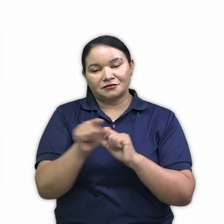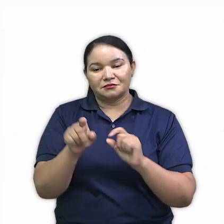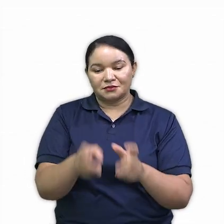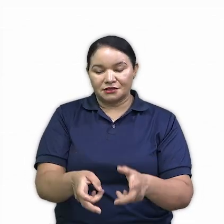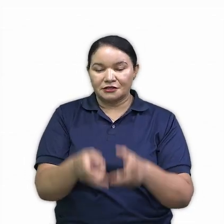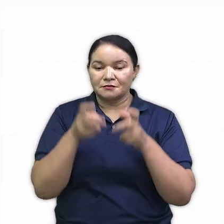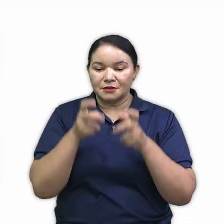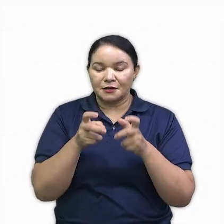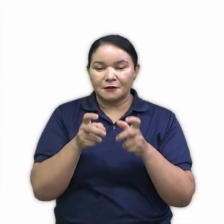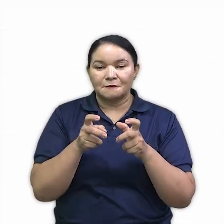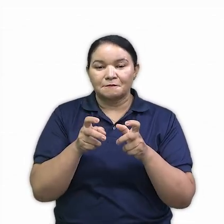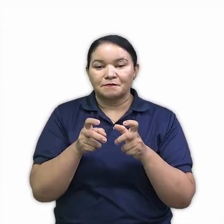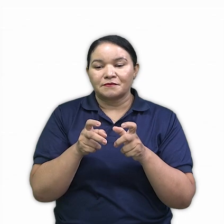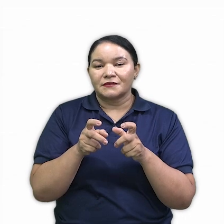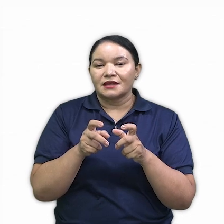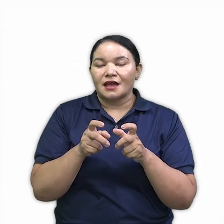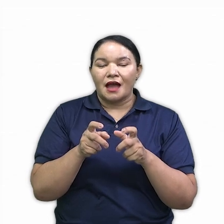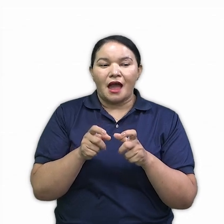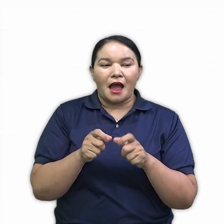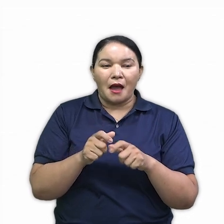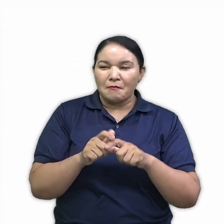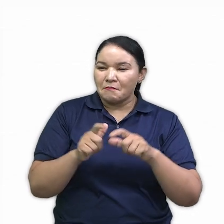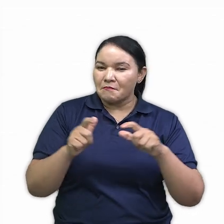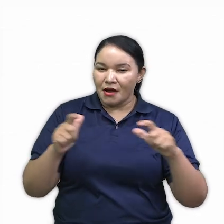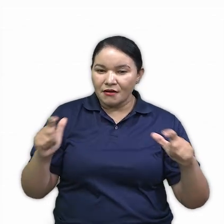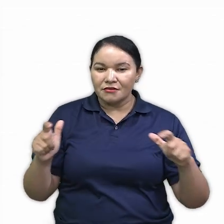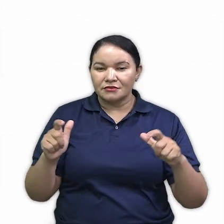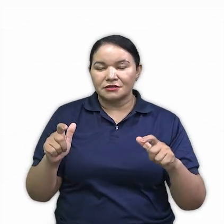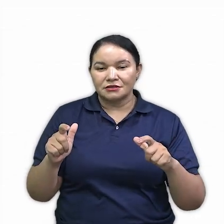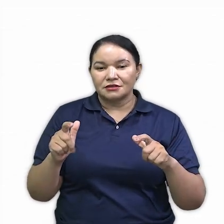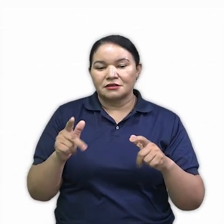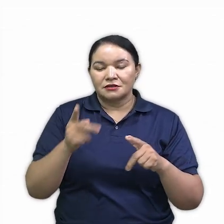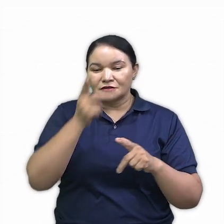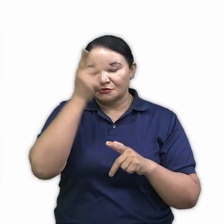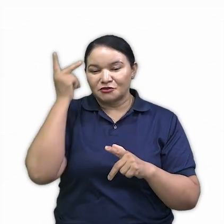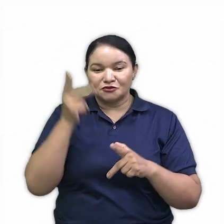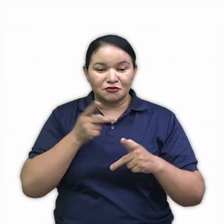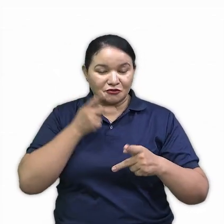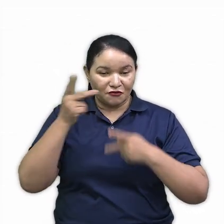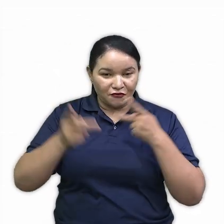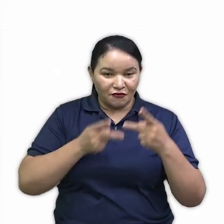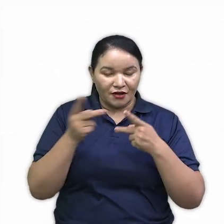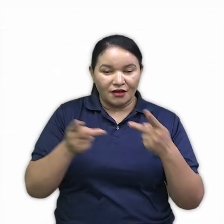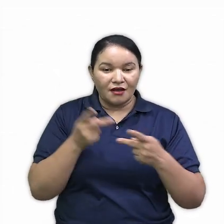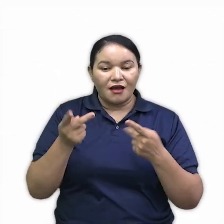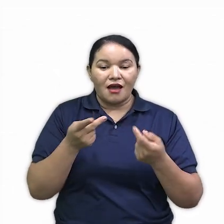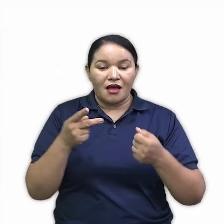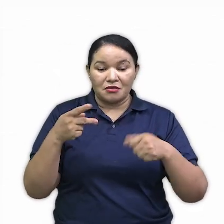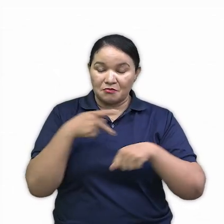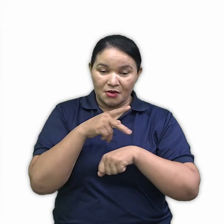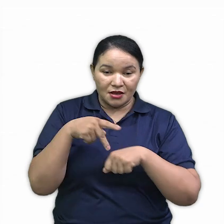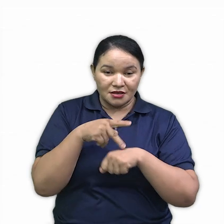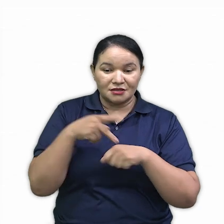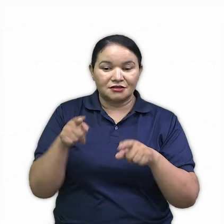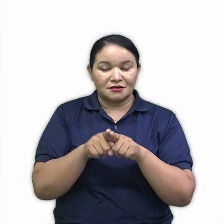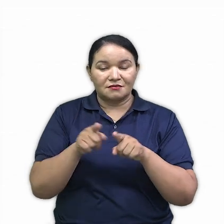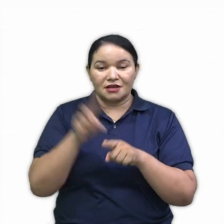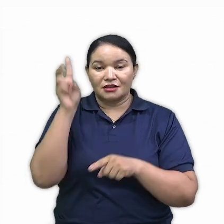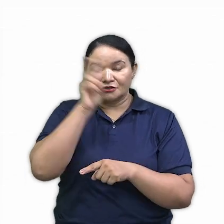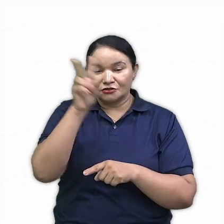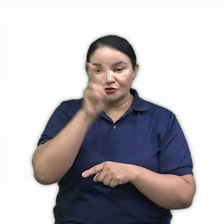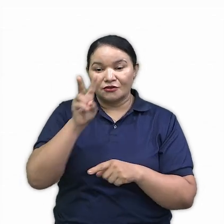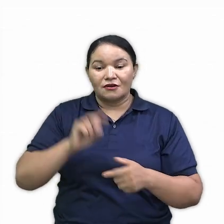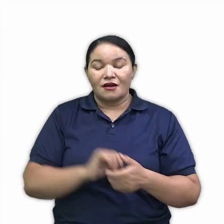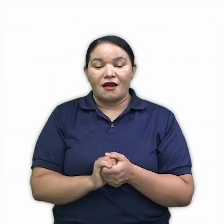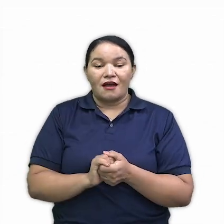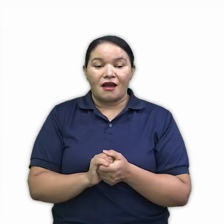perceber que a grande maioria, claro, né, no nosso país, pela nossa história, é do racismo contra